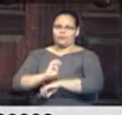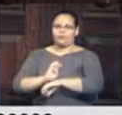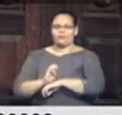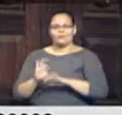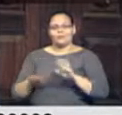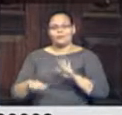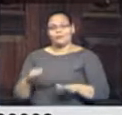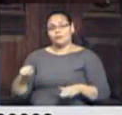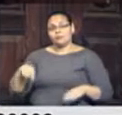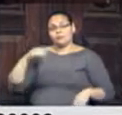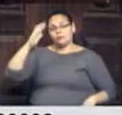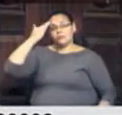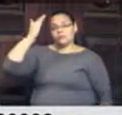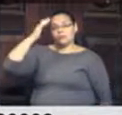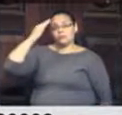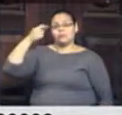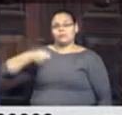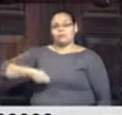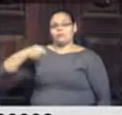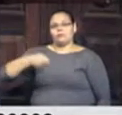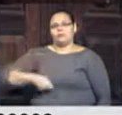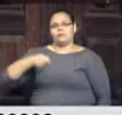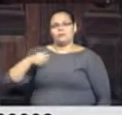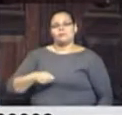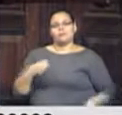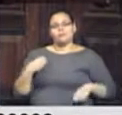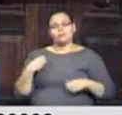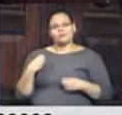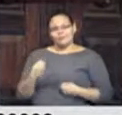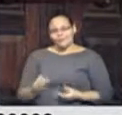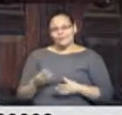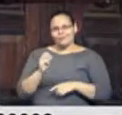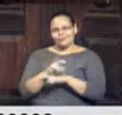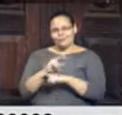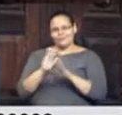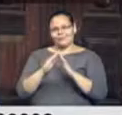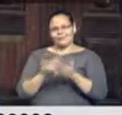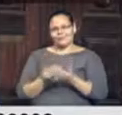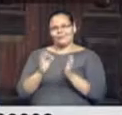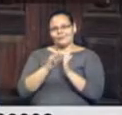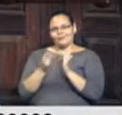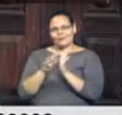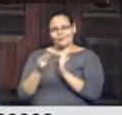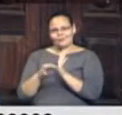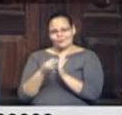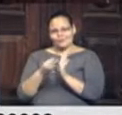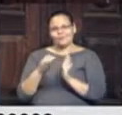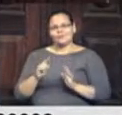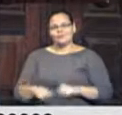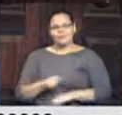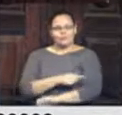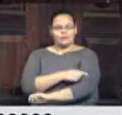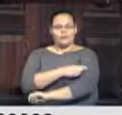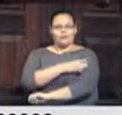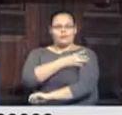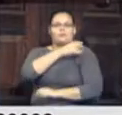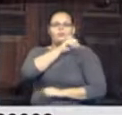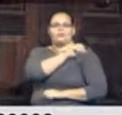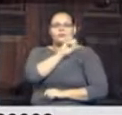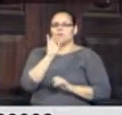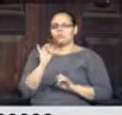volta e meia, entende que obrigação de oferecer matrícula do segundo segmento do fundamental é só